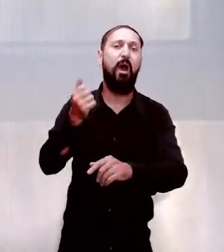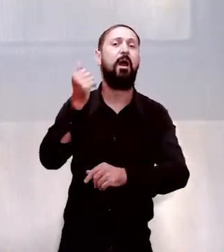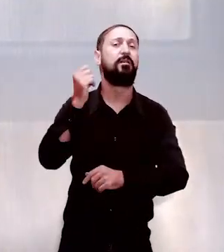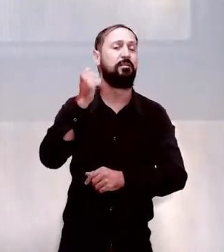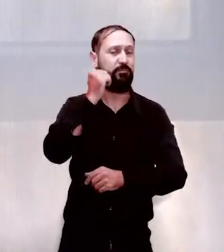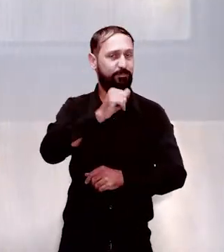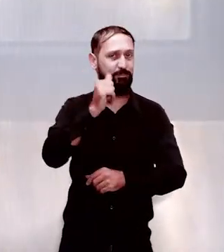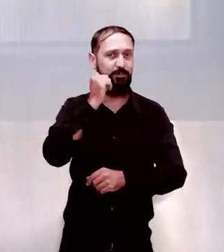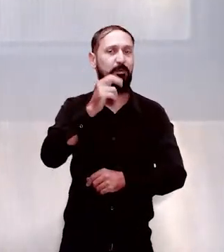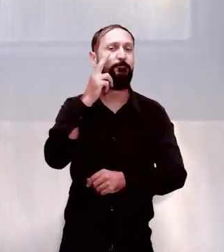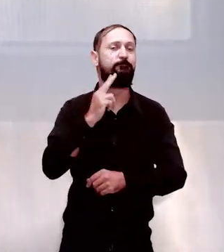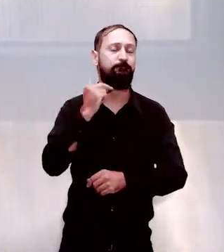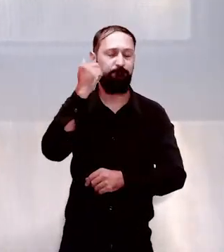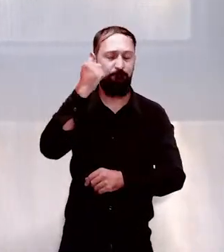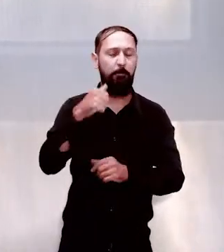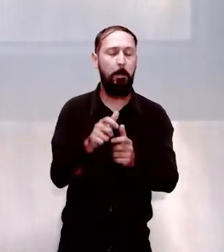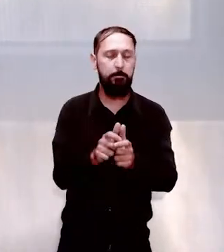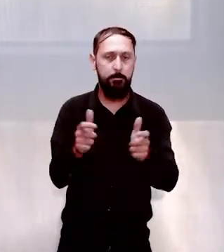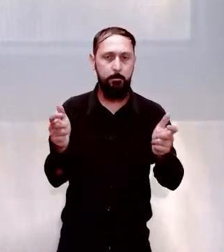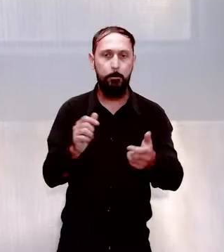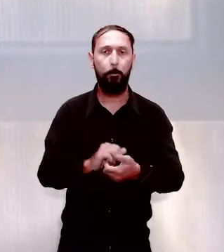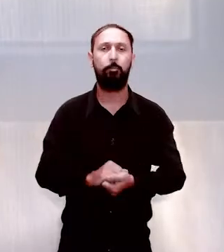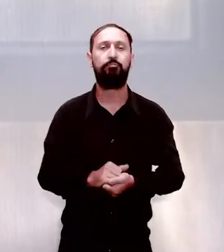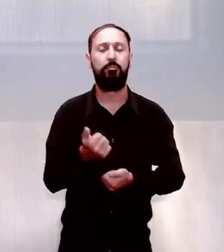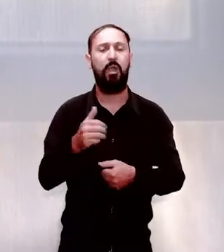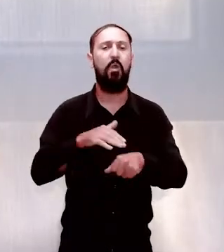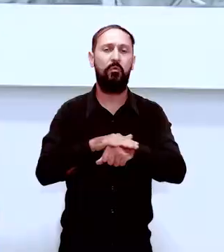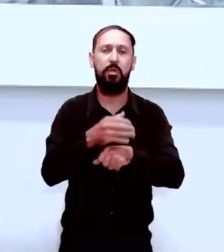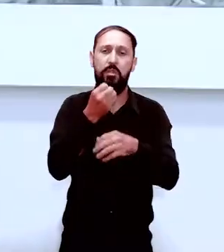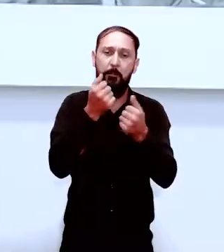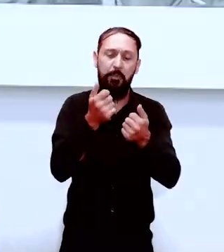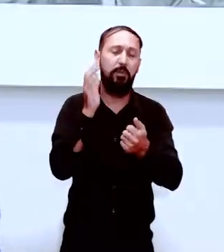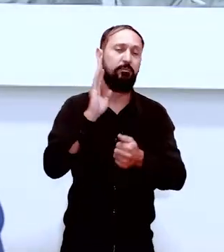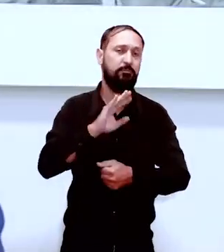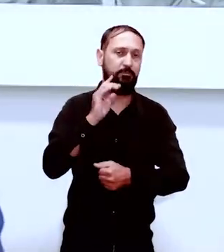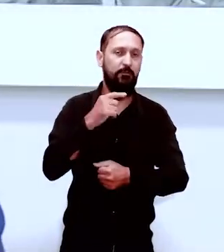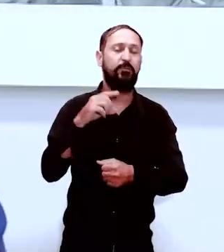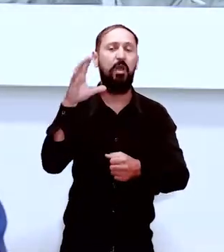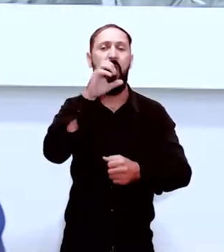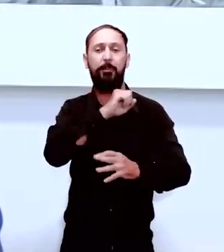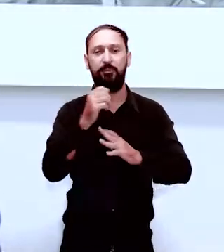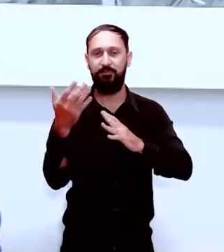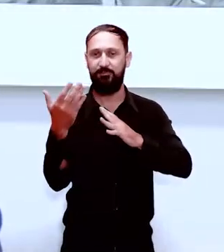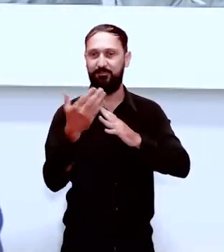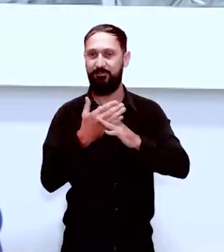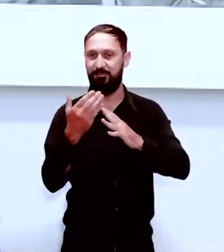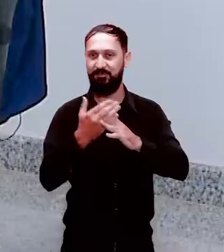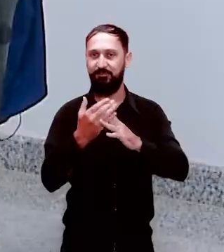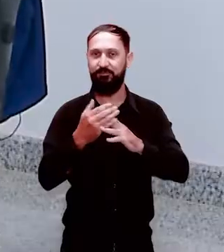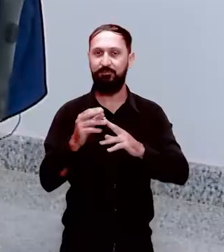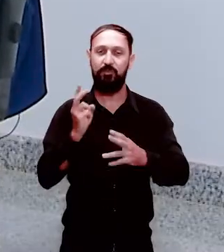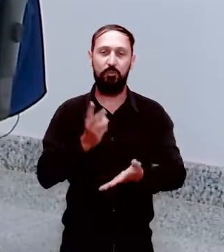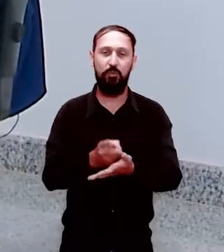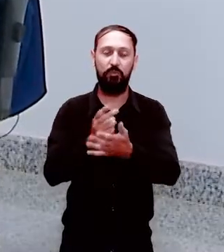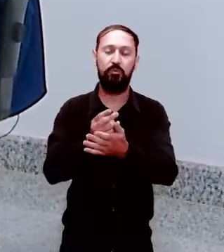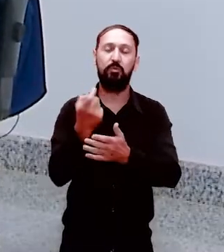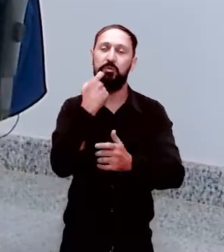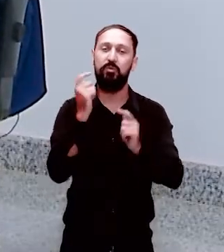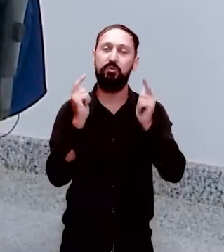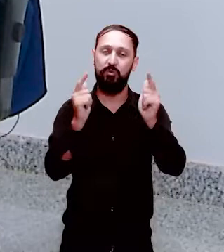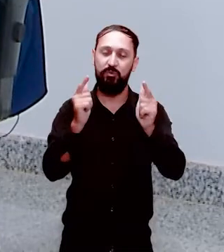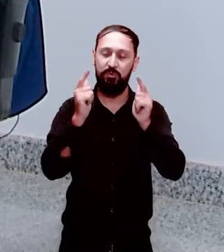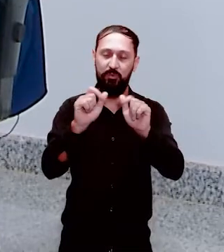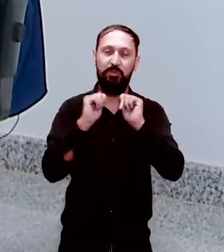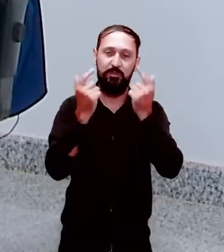afetadas e as mulheres negras estão aí, são a maioria. Foi o seguinte, a conversa está bem animada, vamos fazer um breve intervalo, daqui a pouco a gente já volta